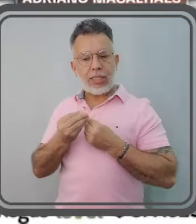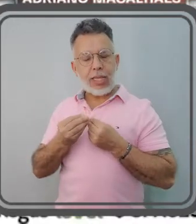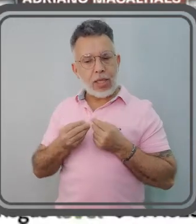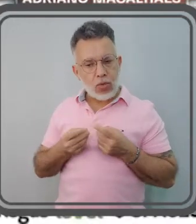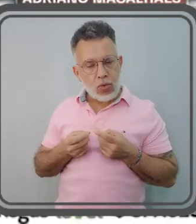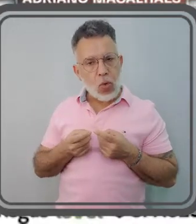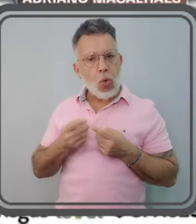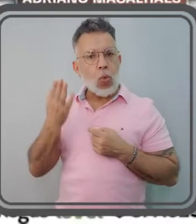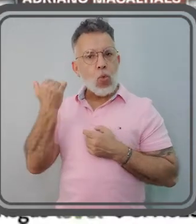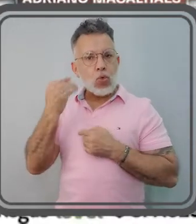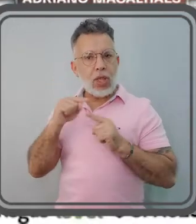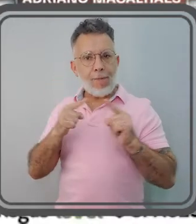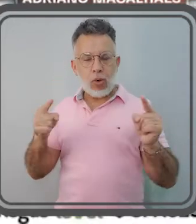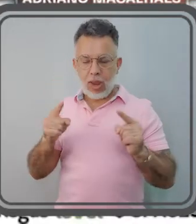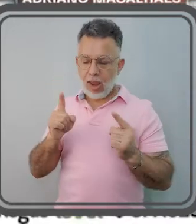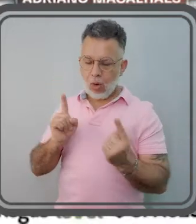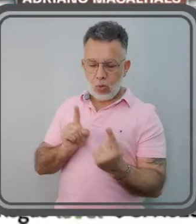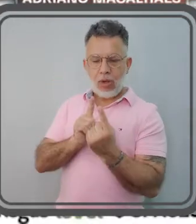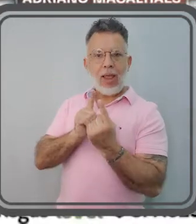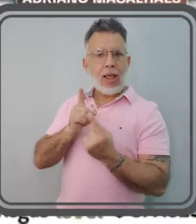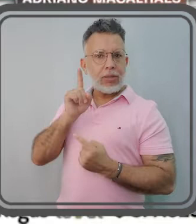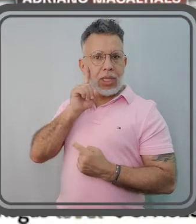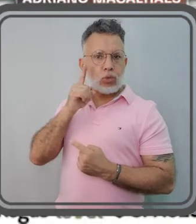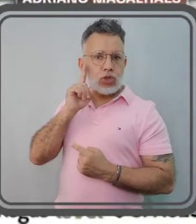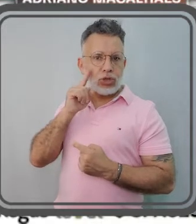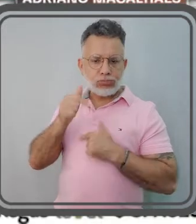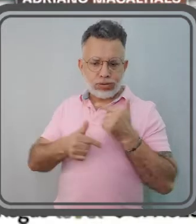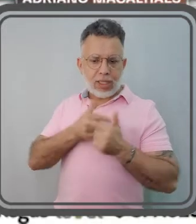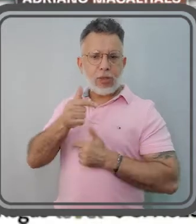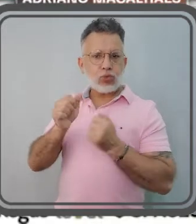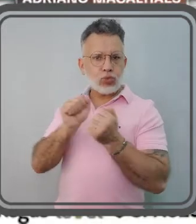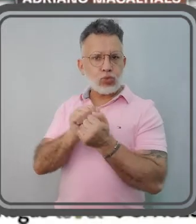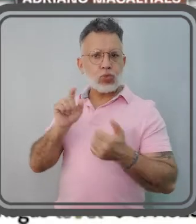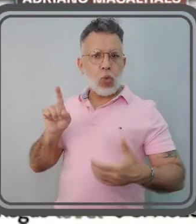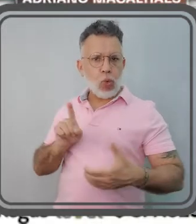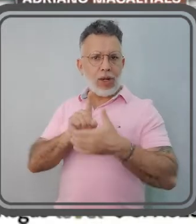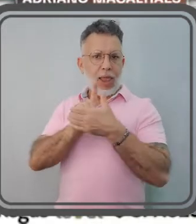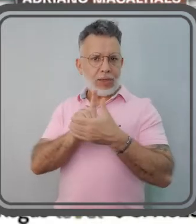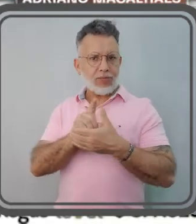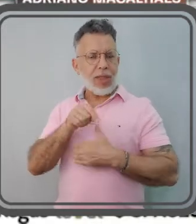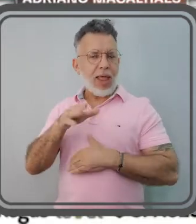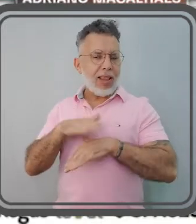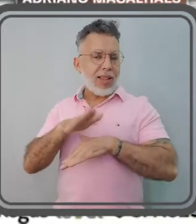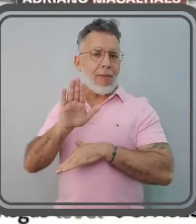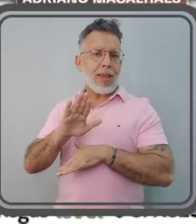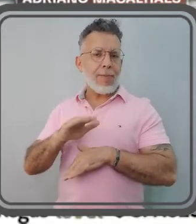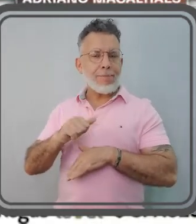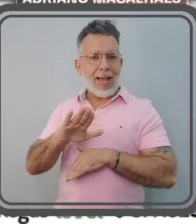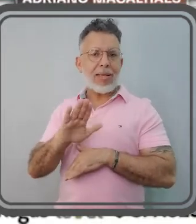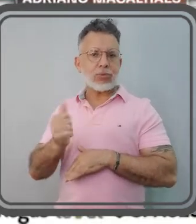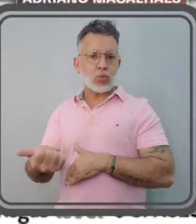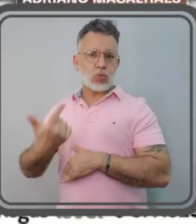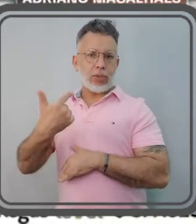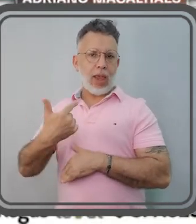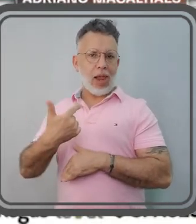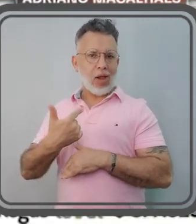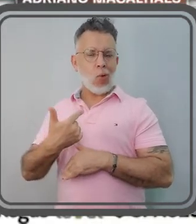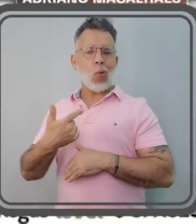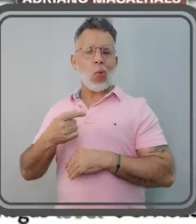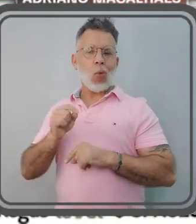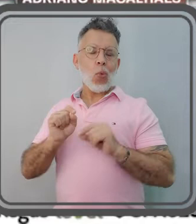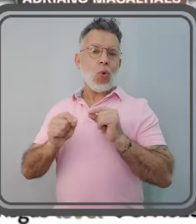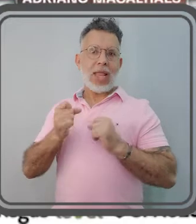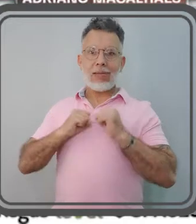ao cliente. Então, ele sabe mais do que eu, inclusive, o anseio do cliente. Então, esse contato próximo,